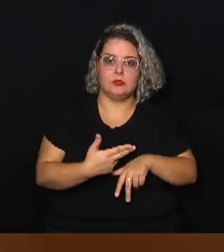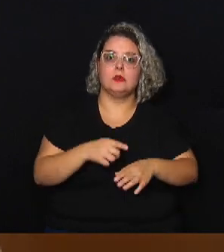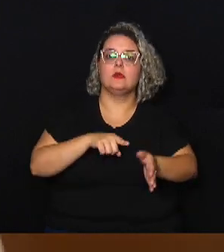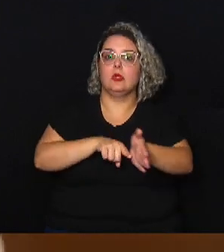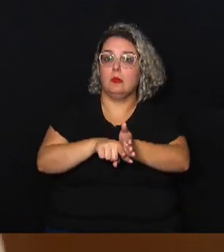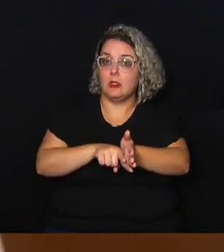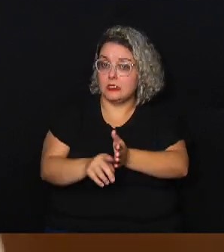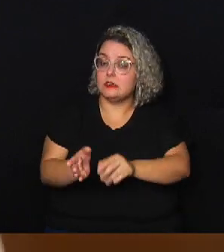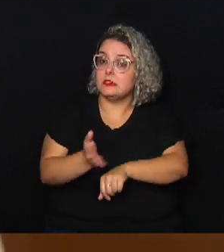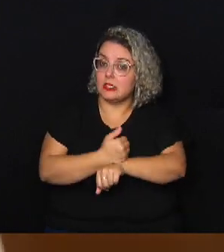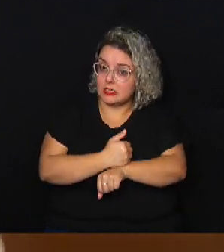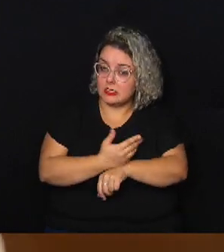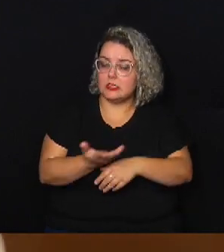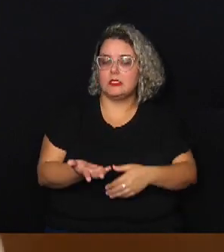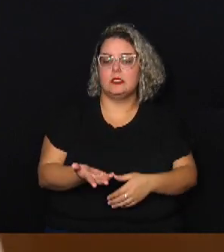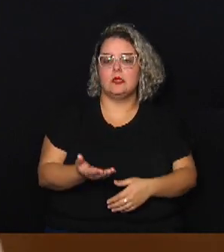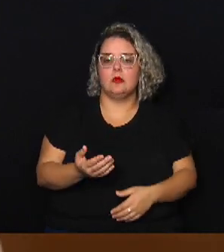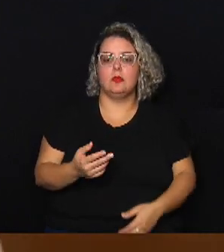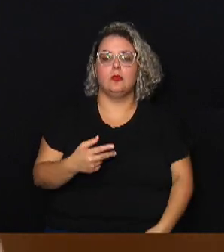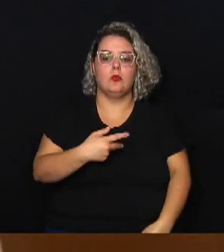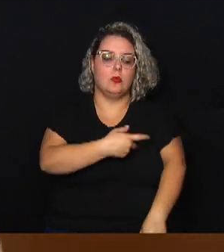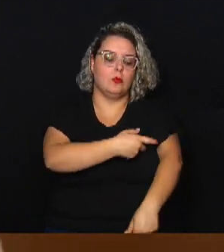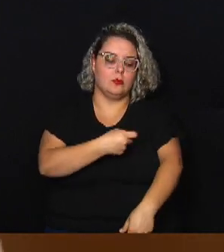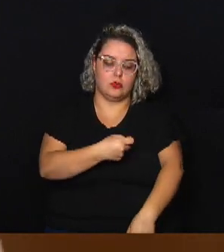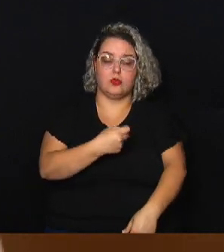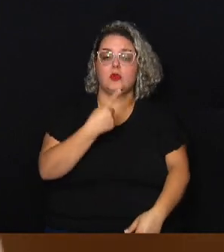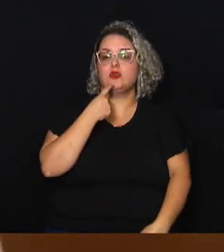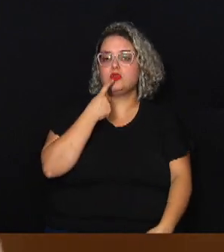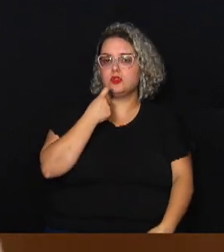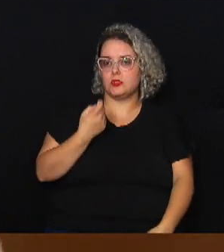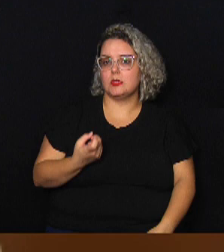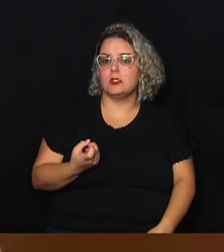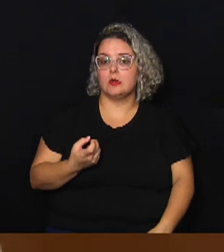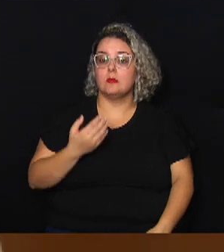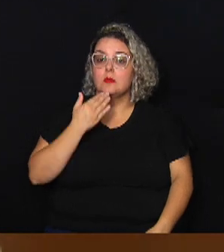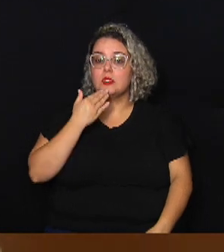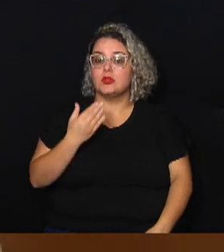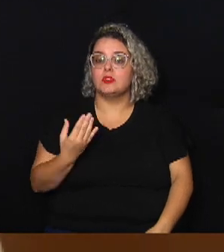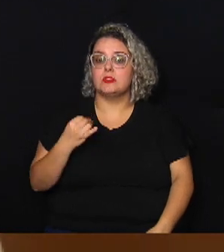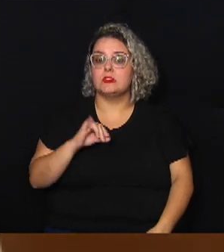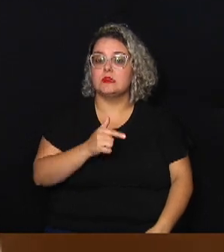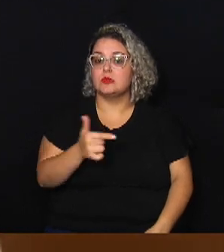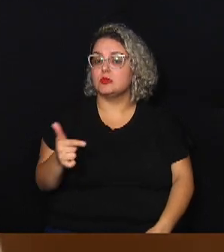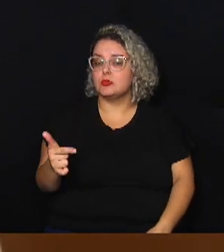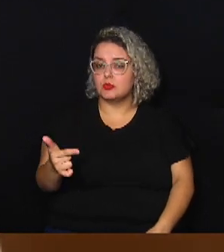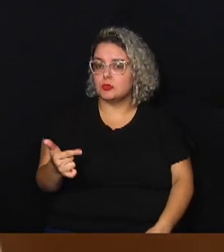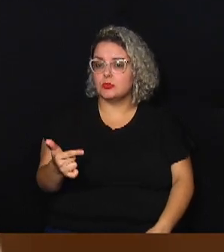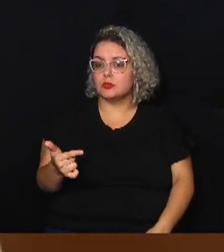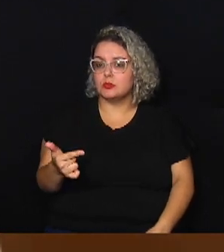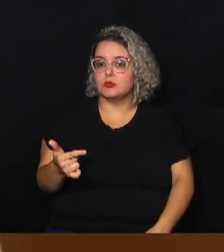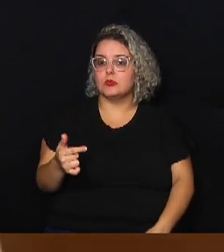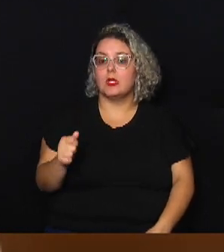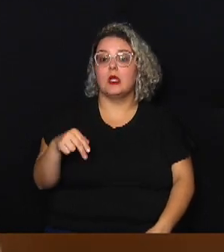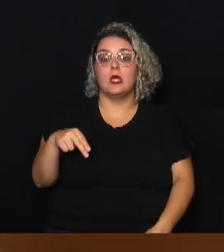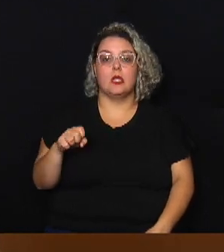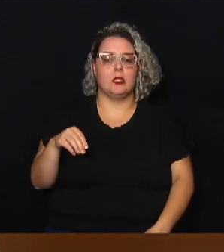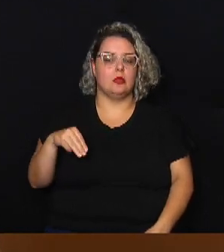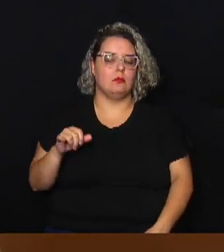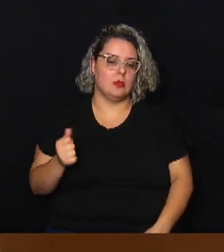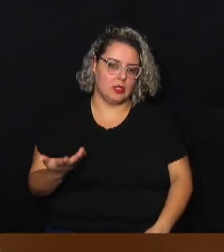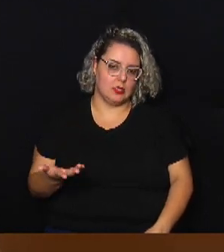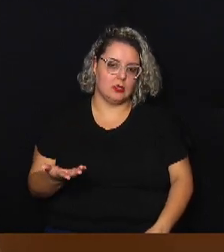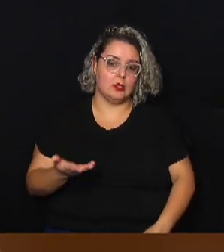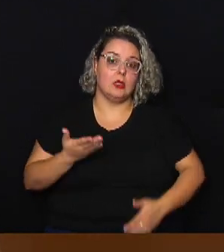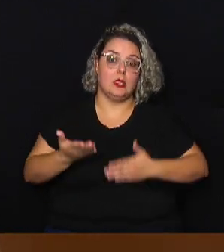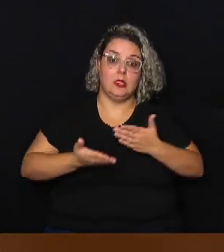pesquisa. Um hemograma, a gente acaba pedindo para ver se não tem nenhum anemia. E como a gente acaba tratando